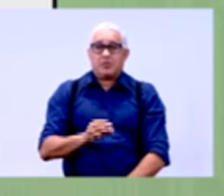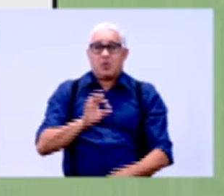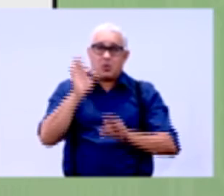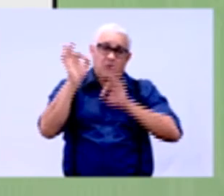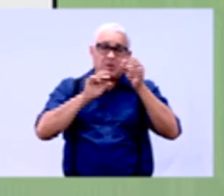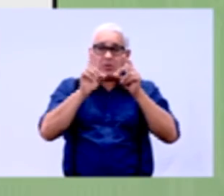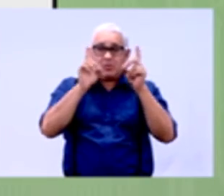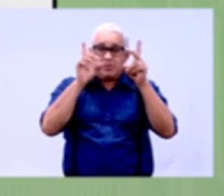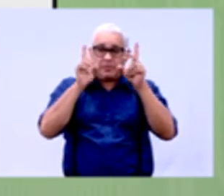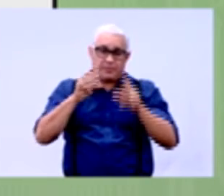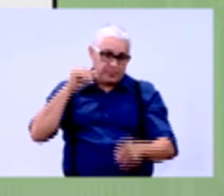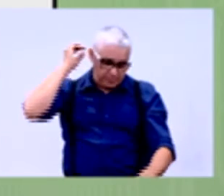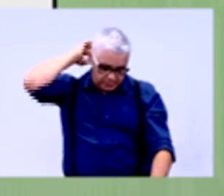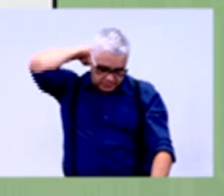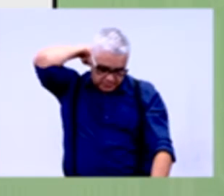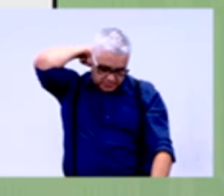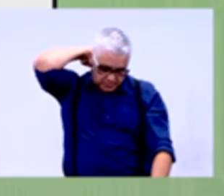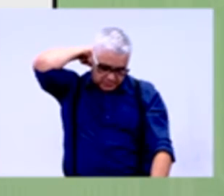venda.